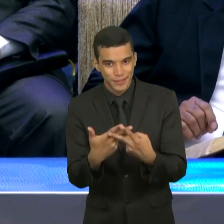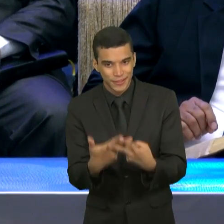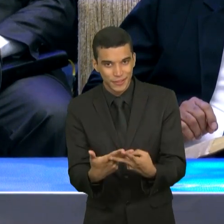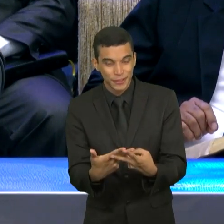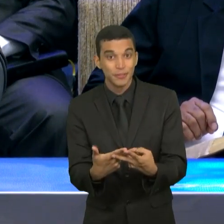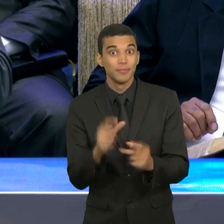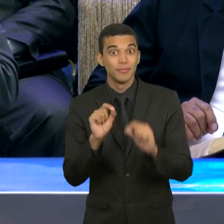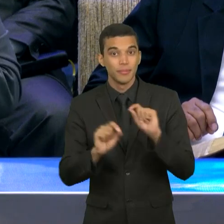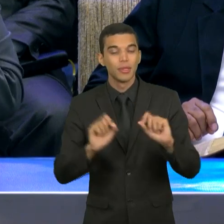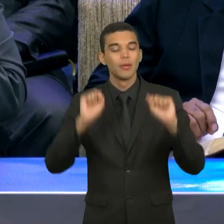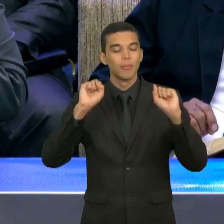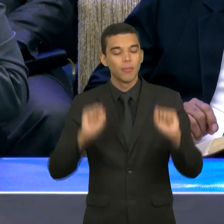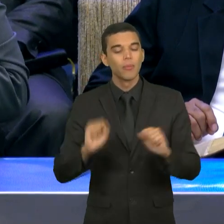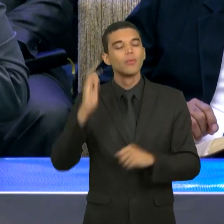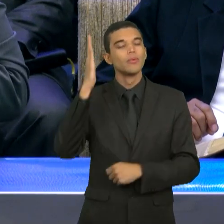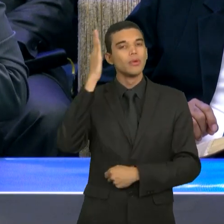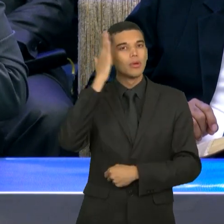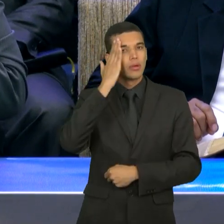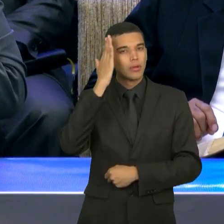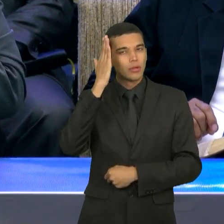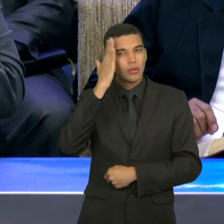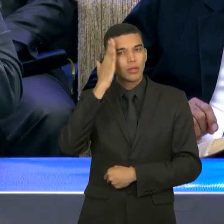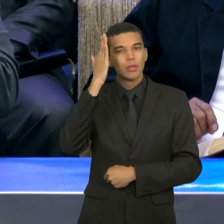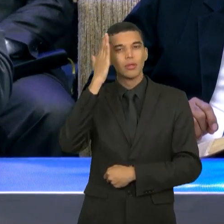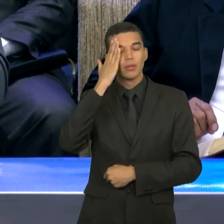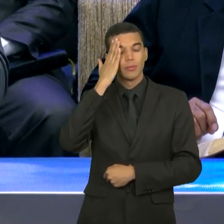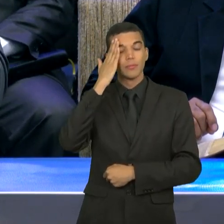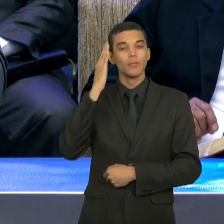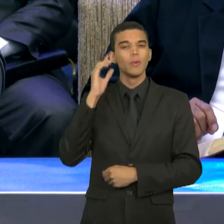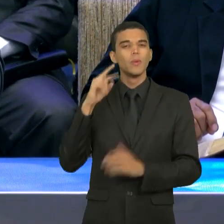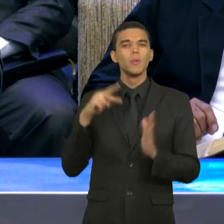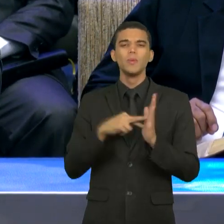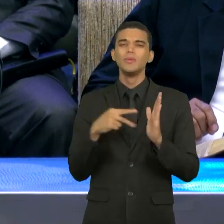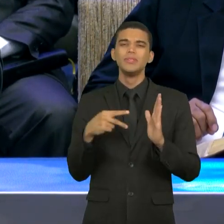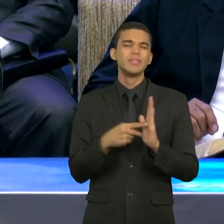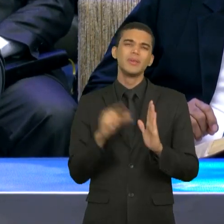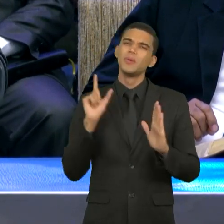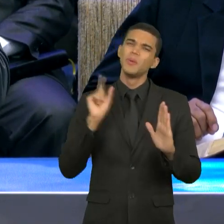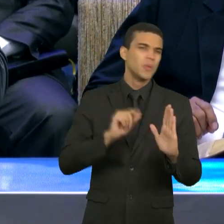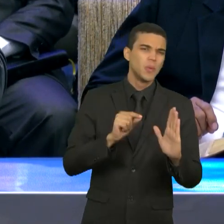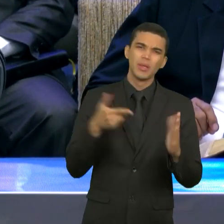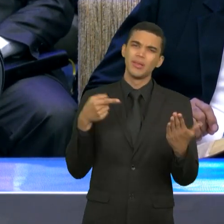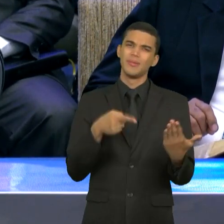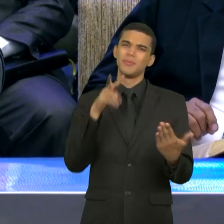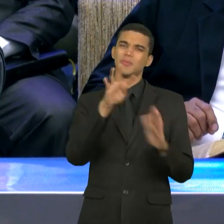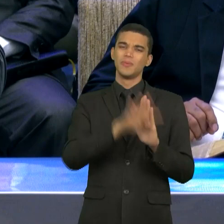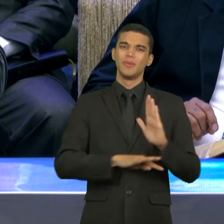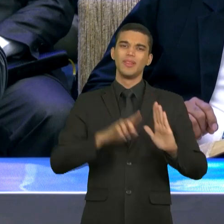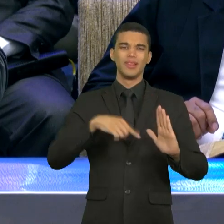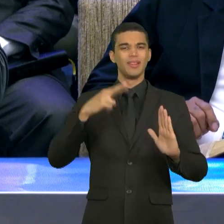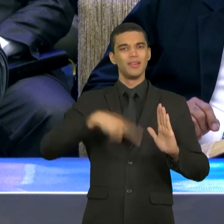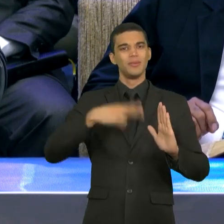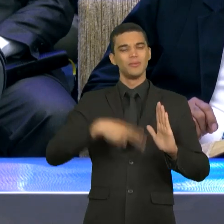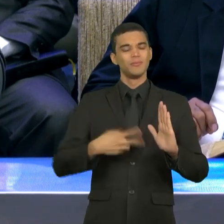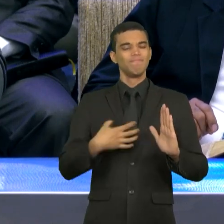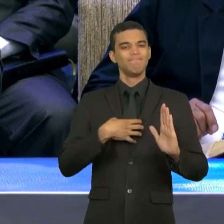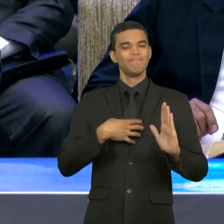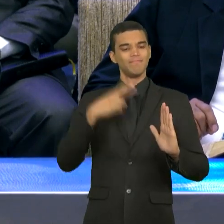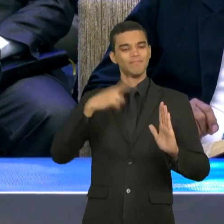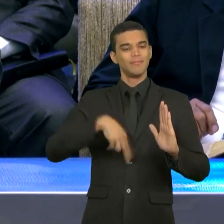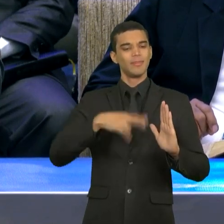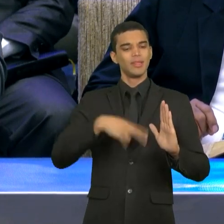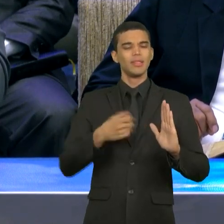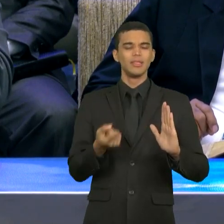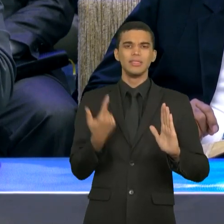possamos entender na verdade o âmago daquilo que Deus tem para o nosso coração eu lhe